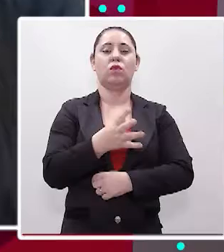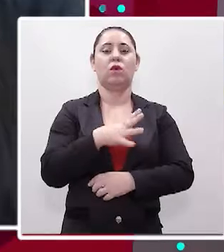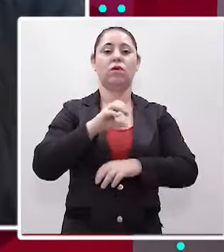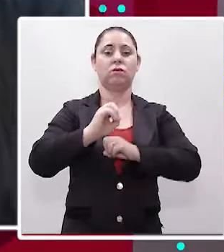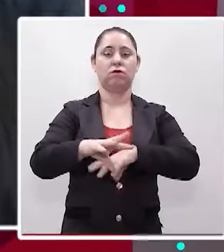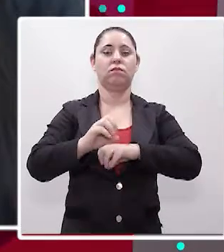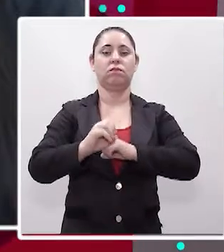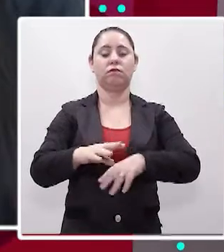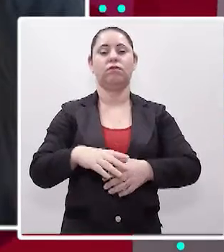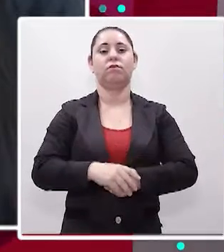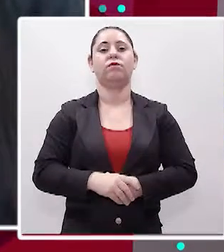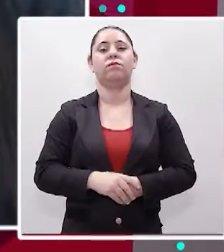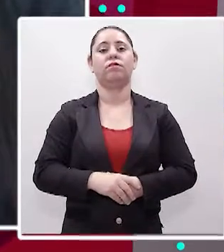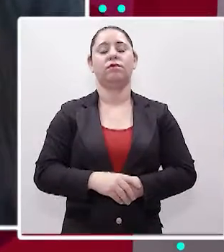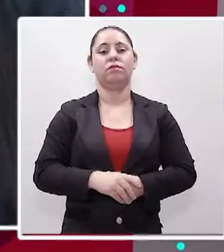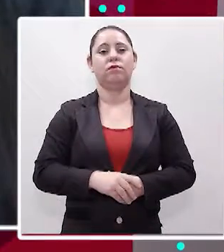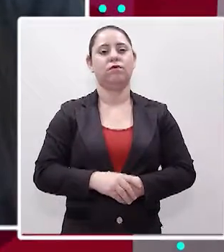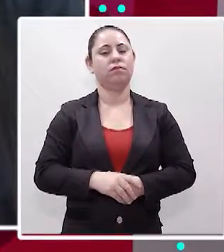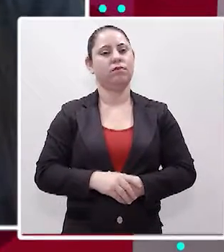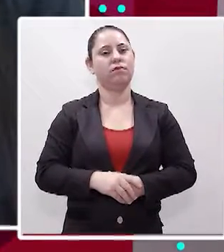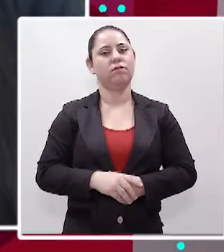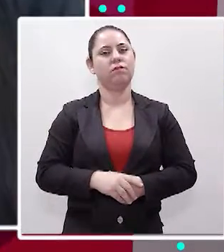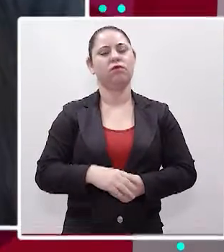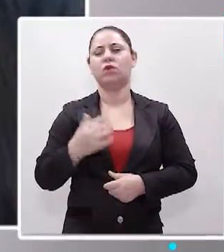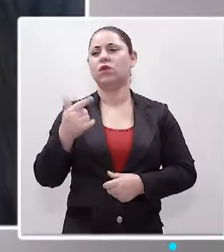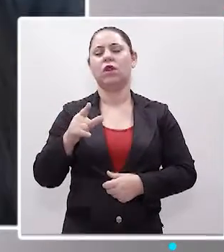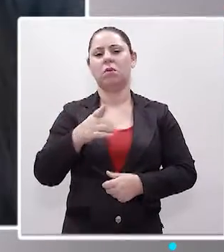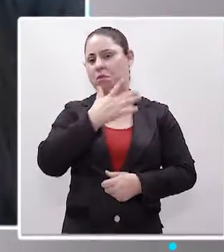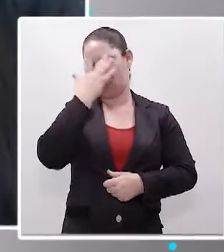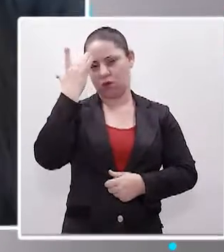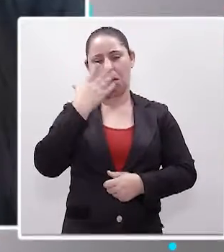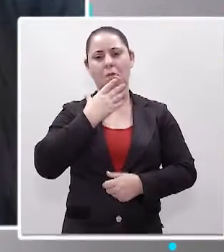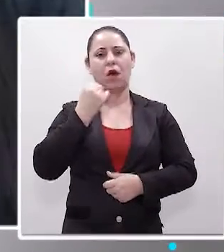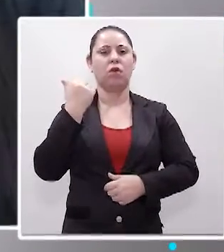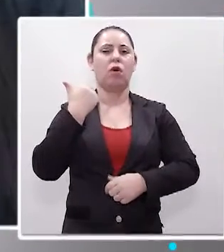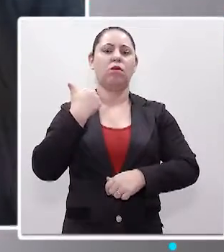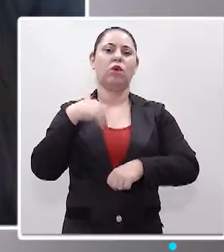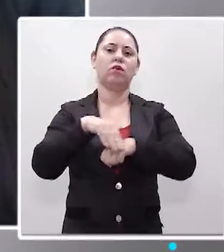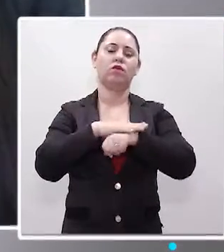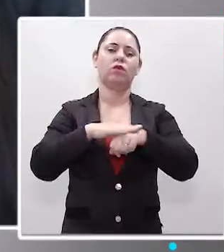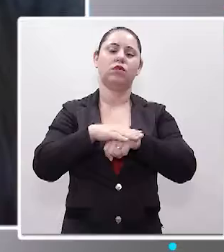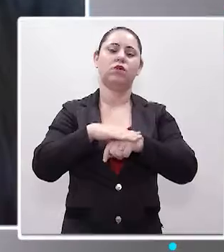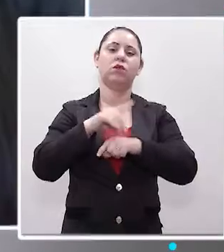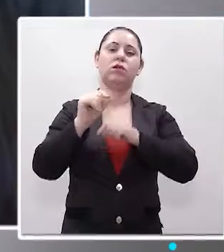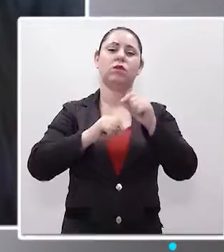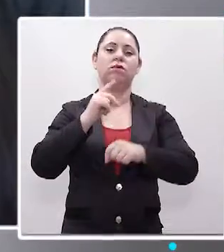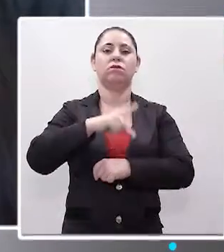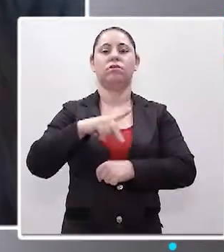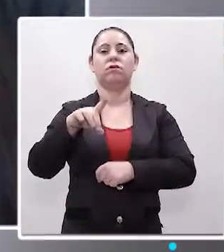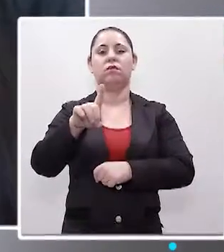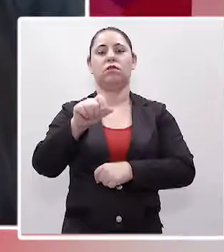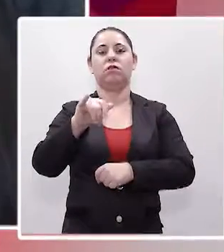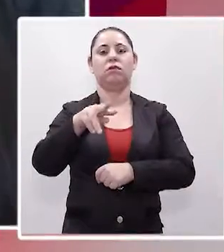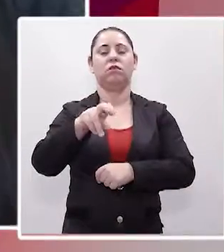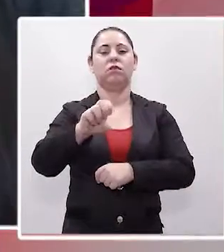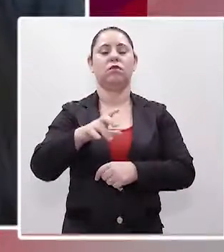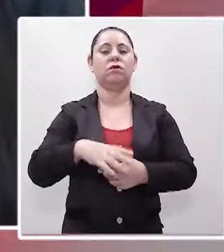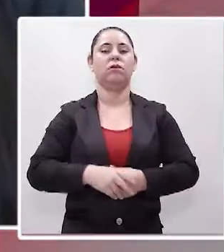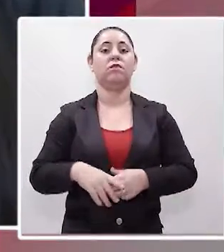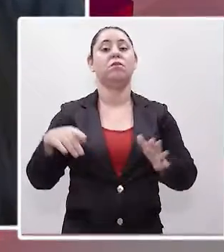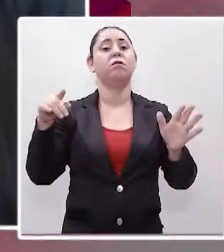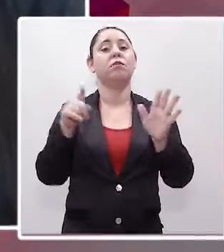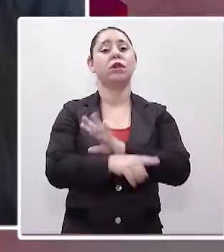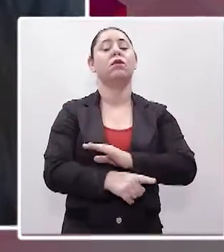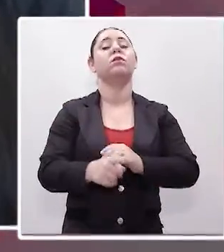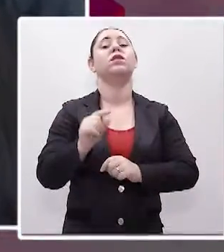em inovação em educação. Acho que não tem pessoa melhor para falar isso com a gente do que a professora Daiane.